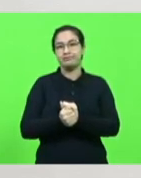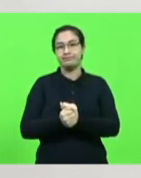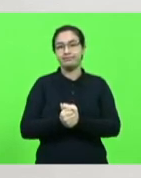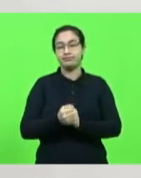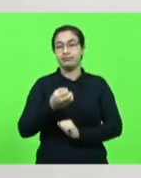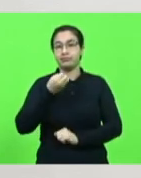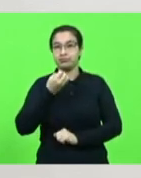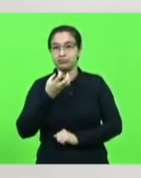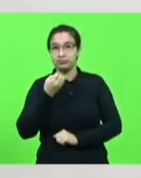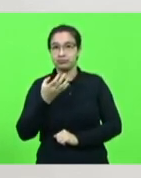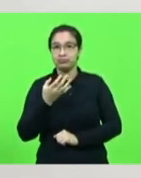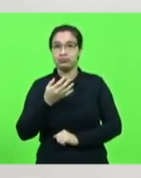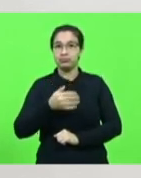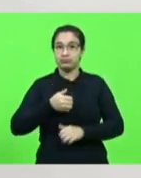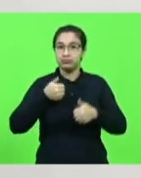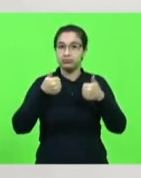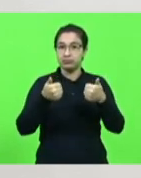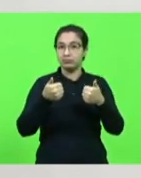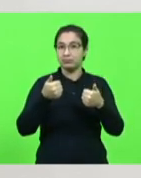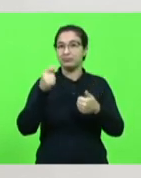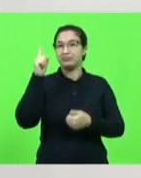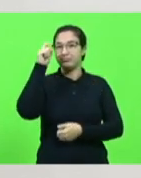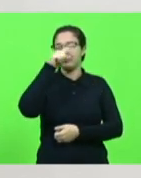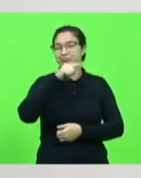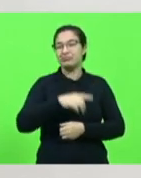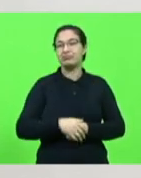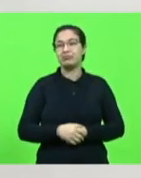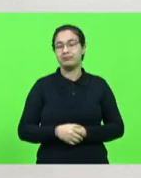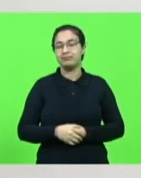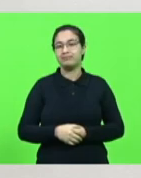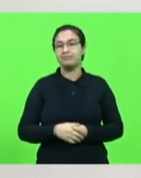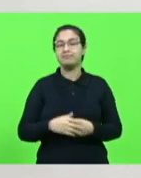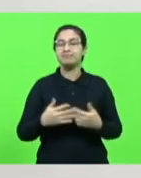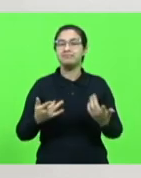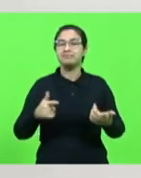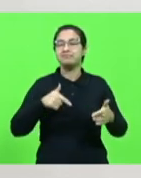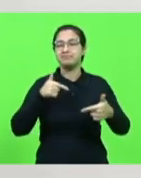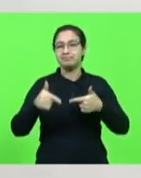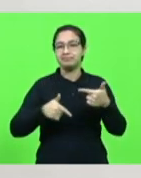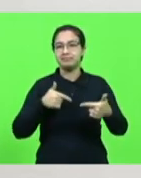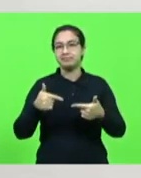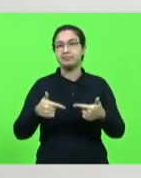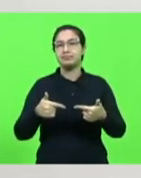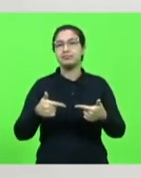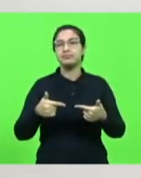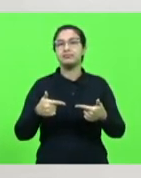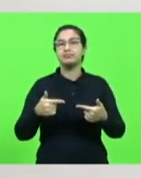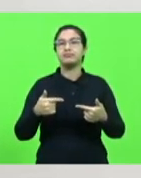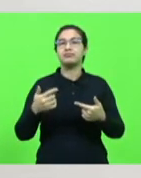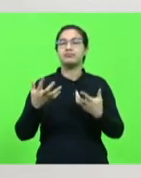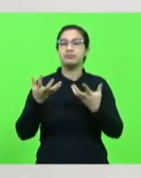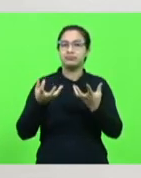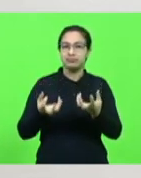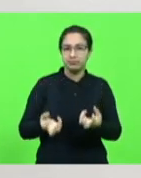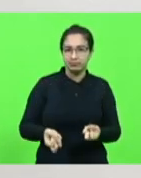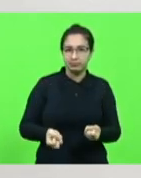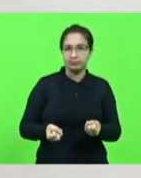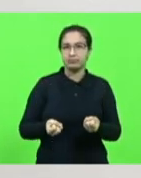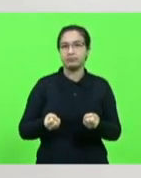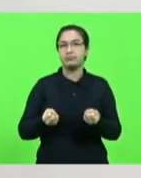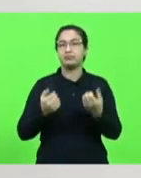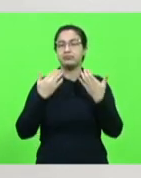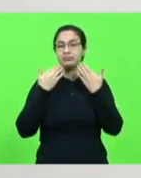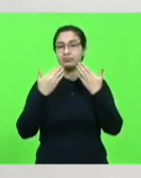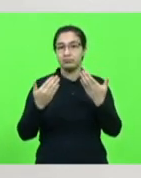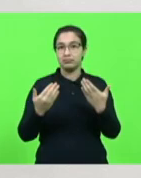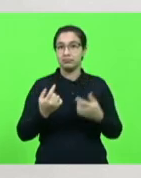mas eu fico orgulhoso dos trabalhos que levantamos e que até aqui trabalhamos, bandeiras que abraçamos, e uma dessas